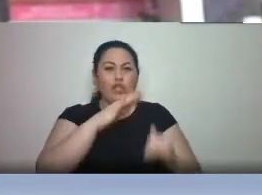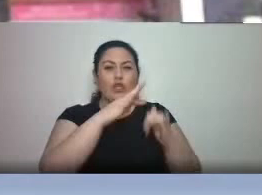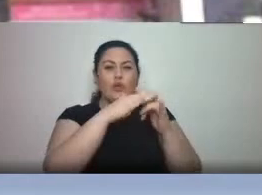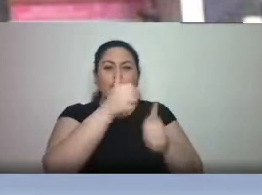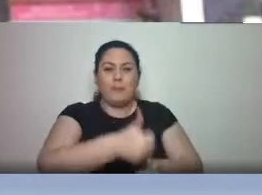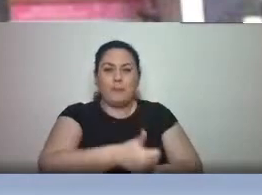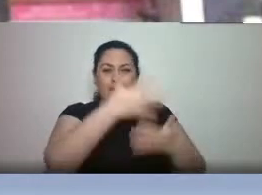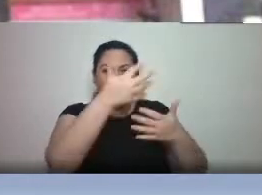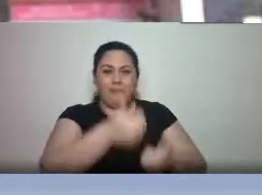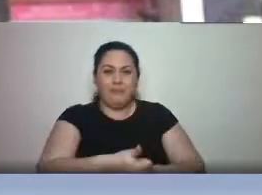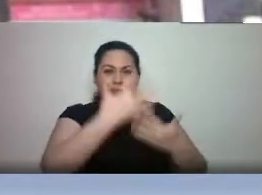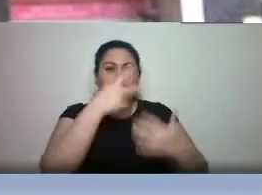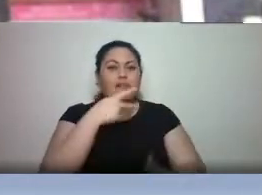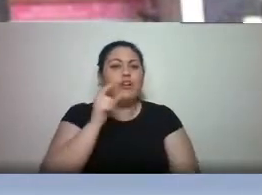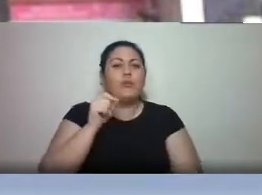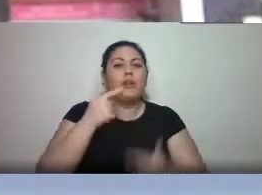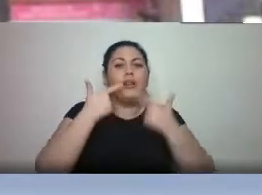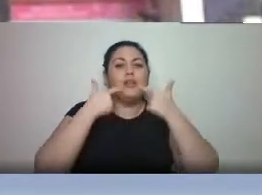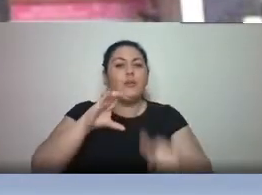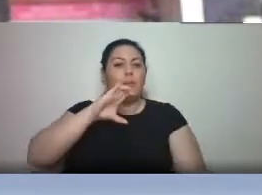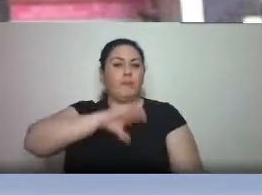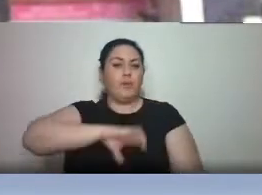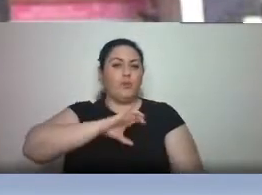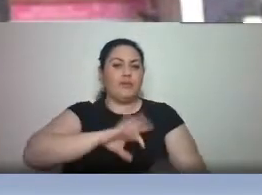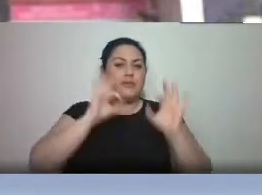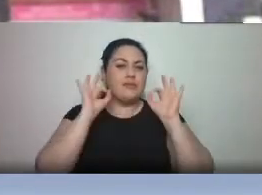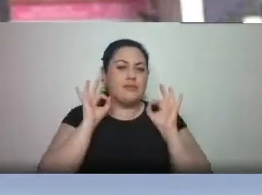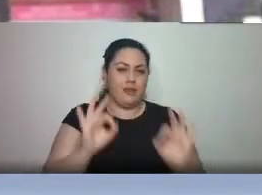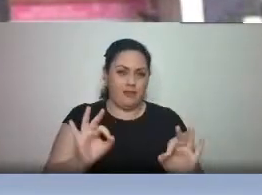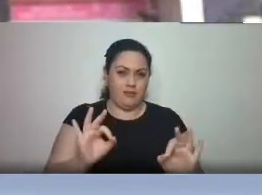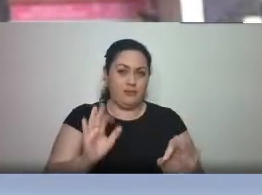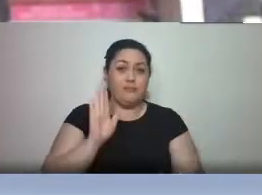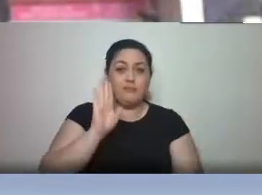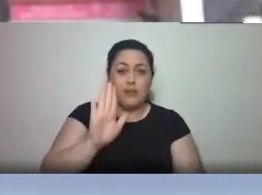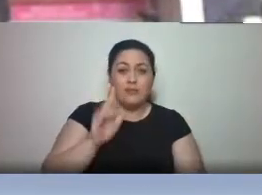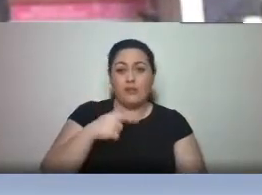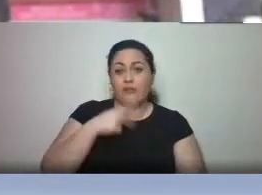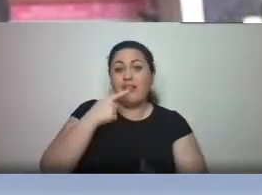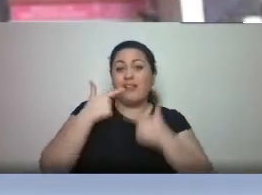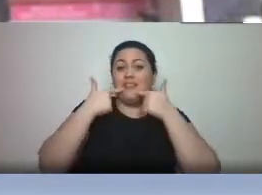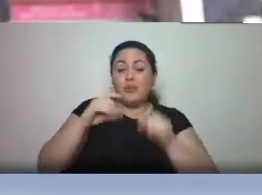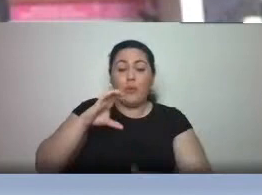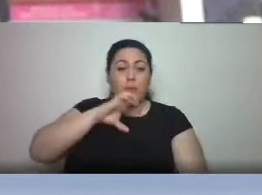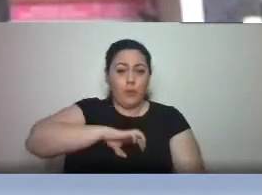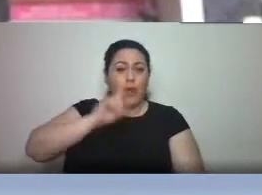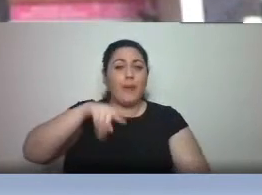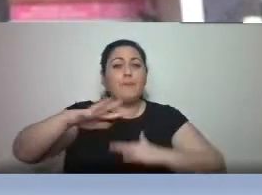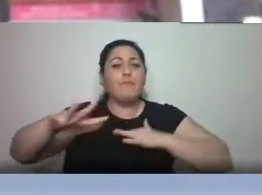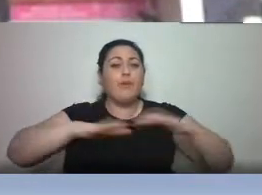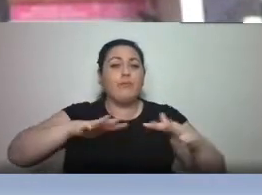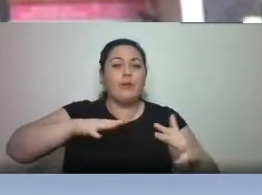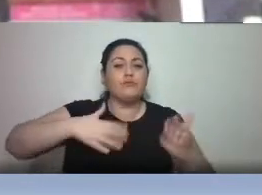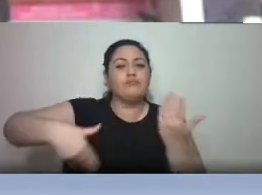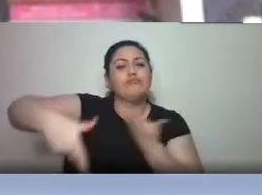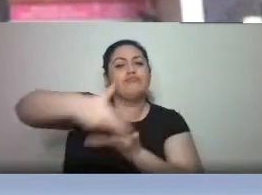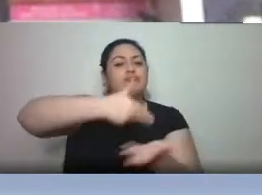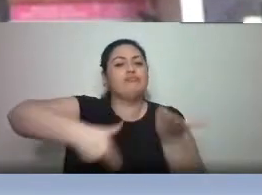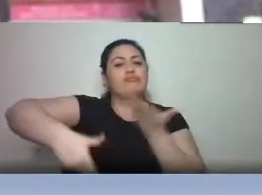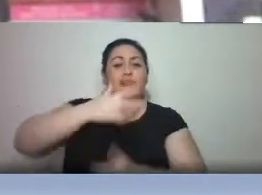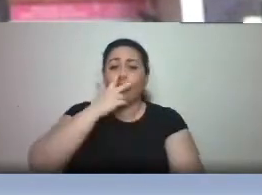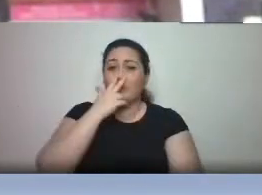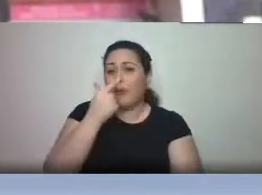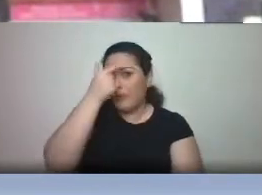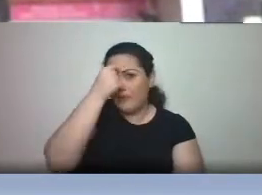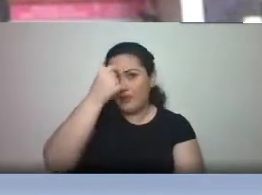sobre a questão da língua portuguesa correta. E eu quero dizer que a língua portuguesa ela é dinâmica, e a universidade também, a universidade está